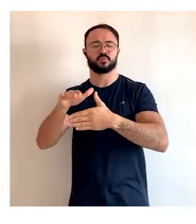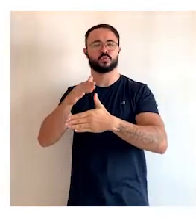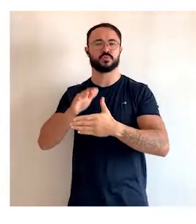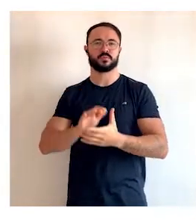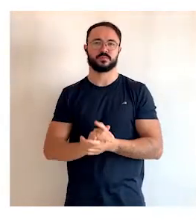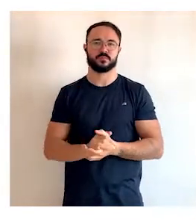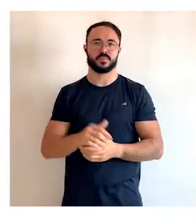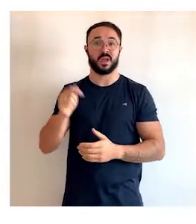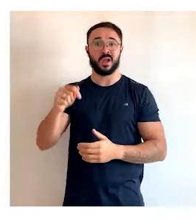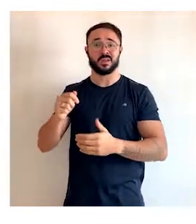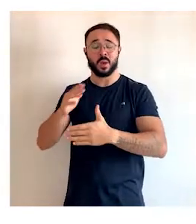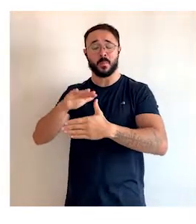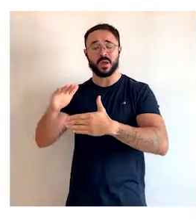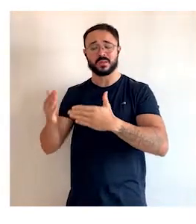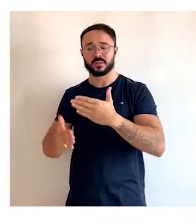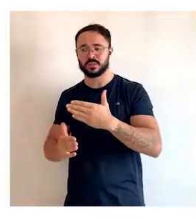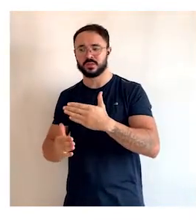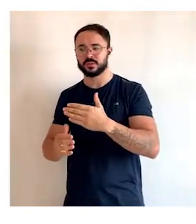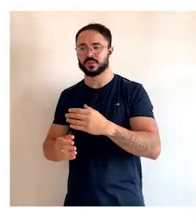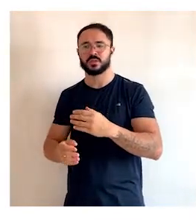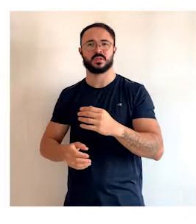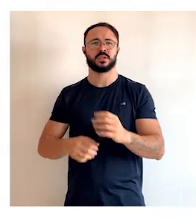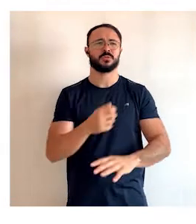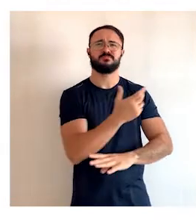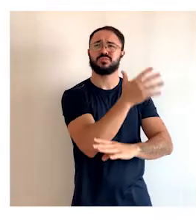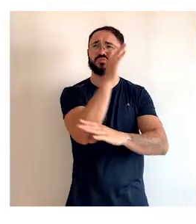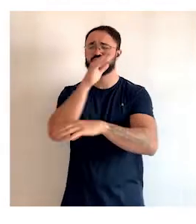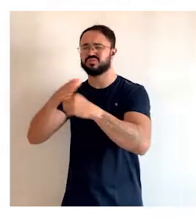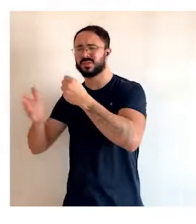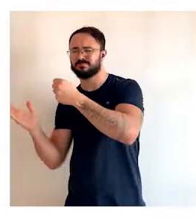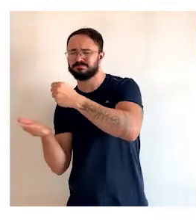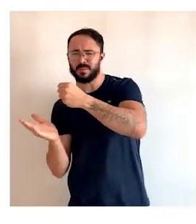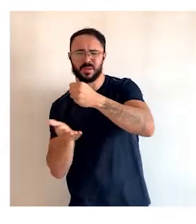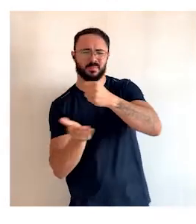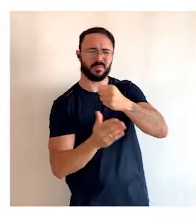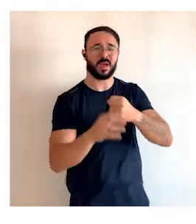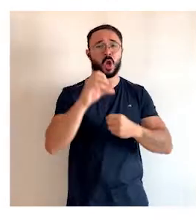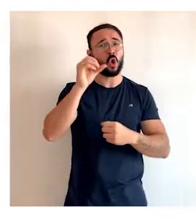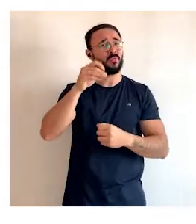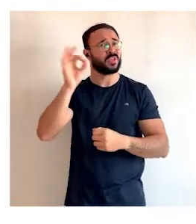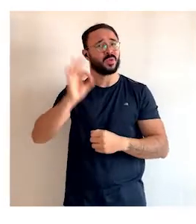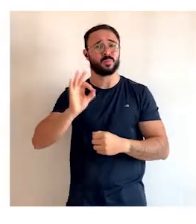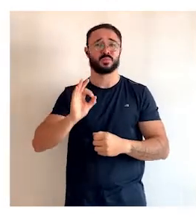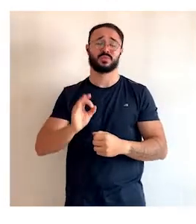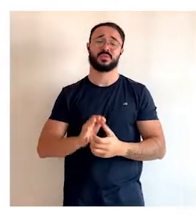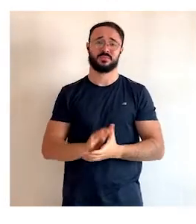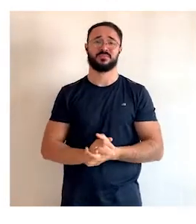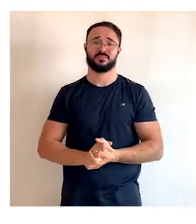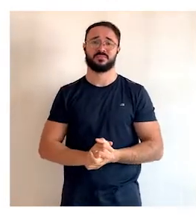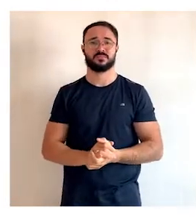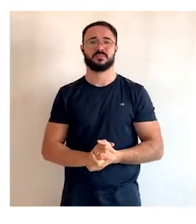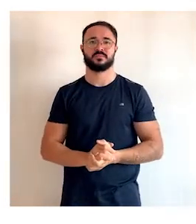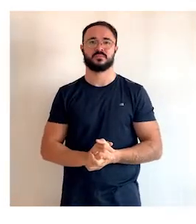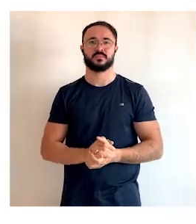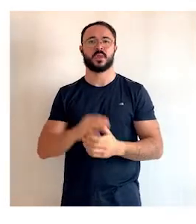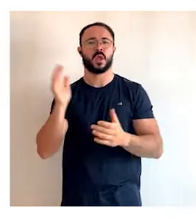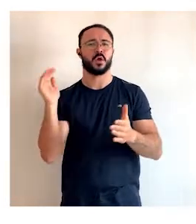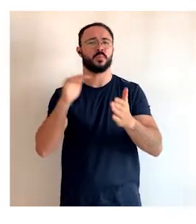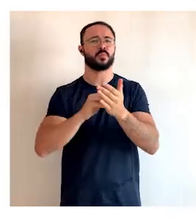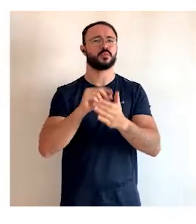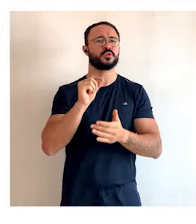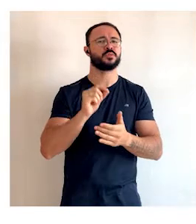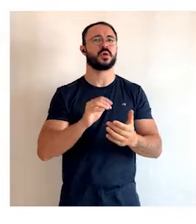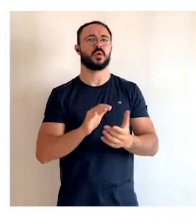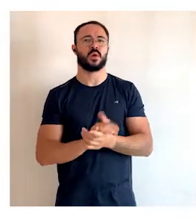Atlântica, infelizmente, já foi mais de 90% devastada devido à ação da humanidade. E por último, nós temos o nosso